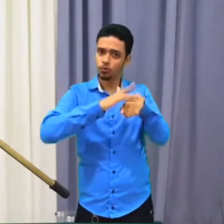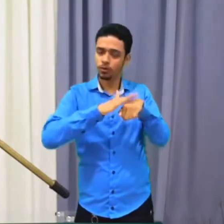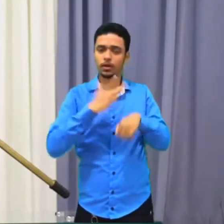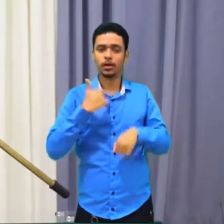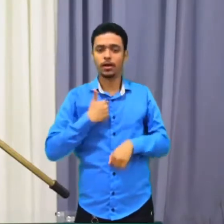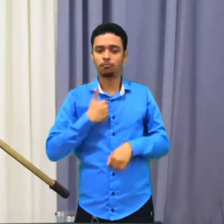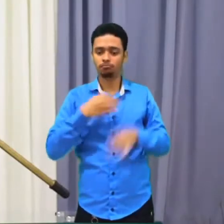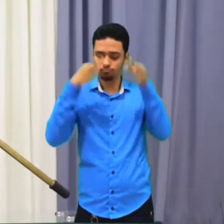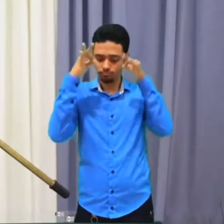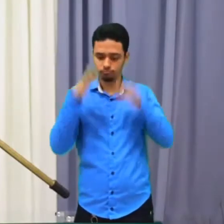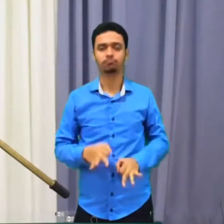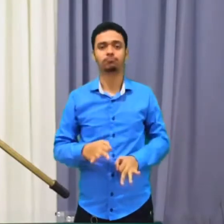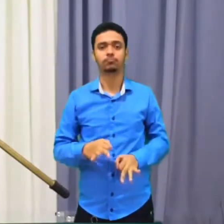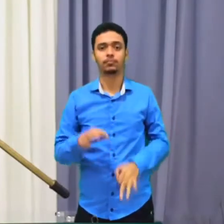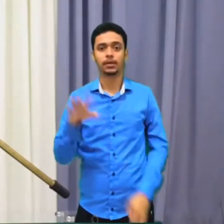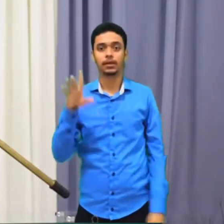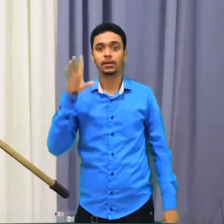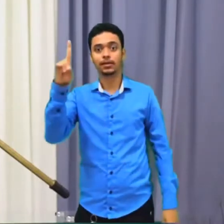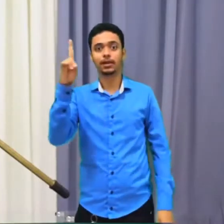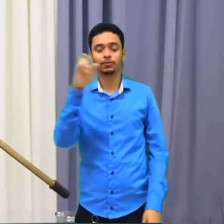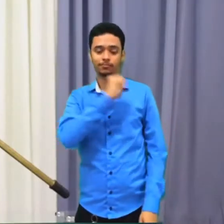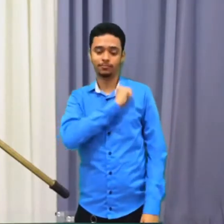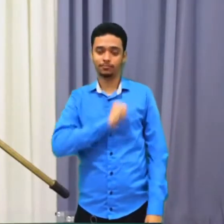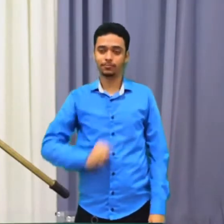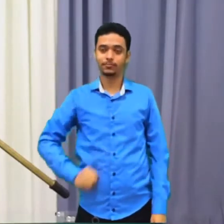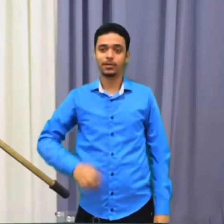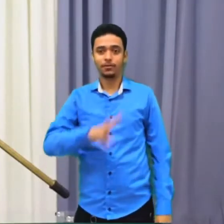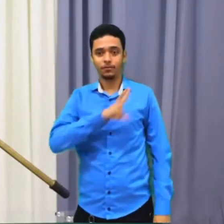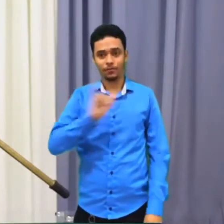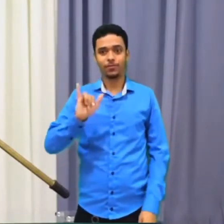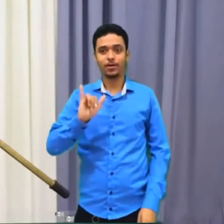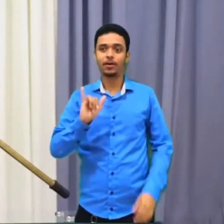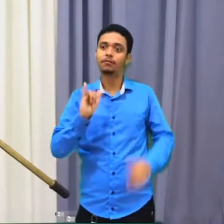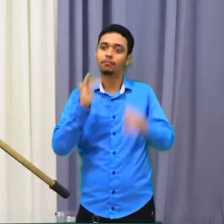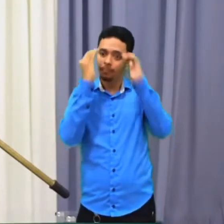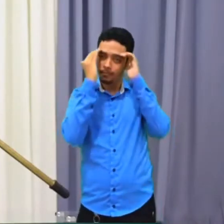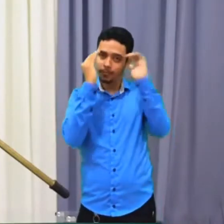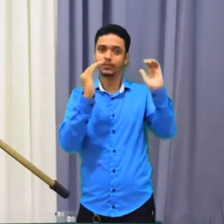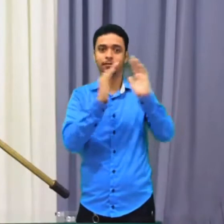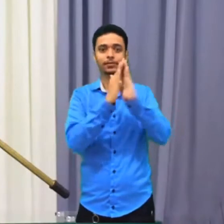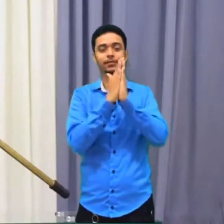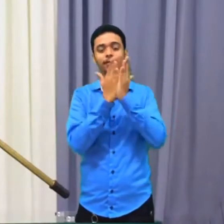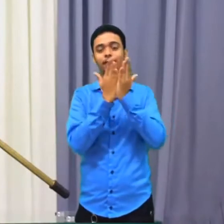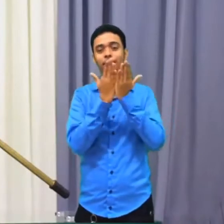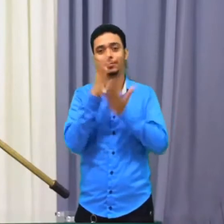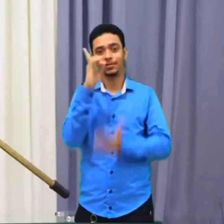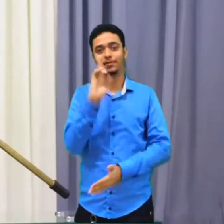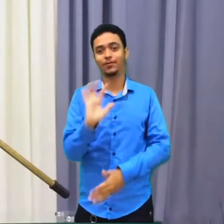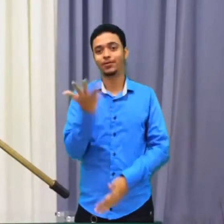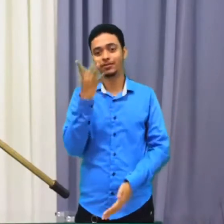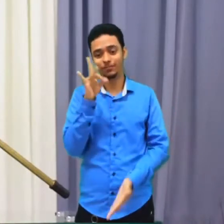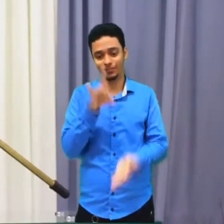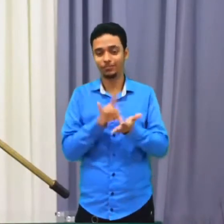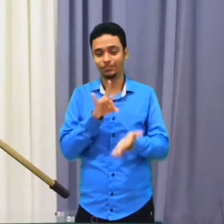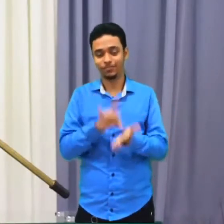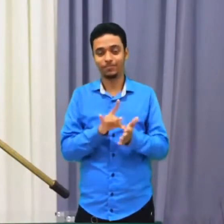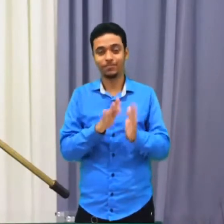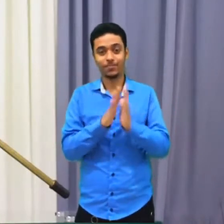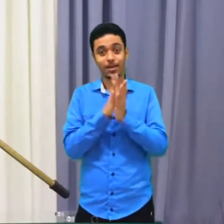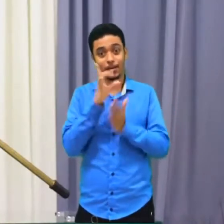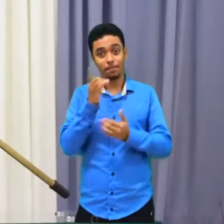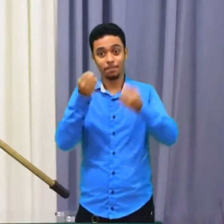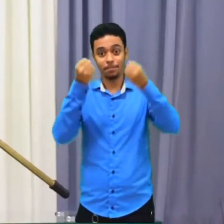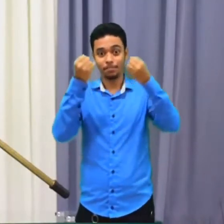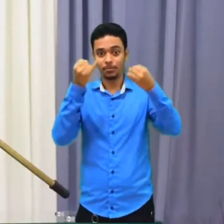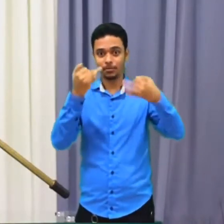marido, que Deus, o Senhor, vai cumprir a sua palavra. A Bíblia diz que a